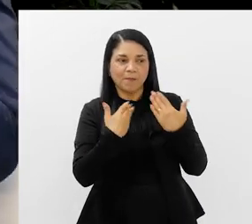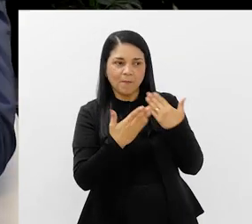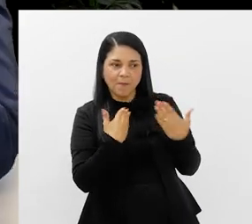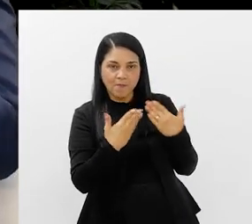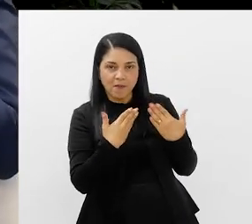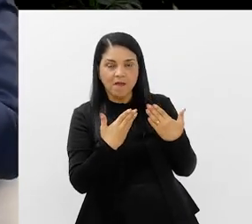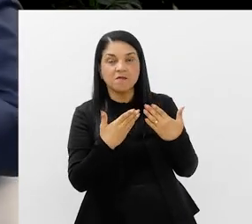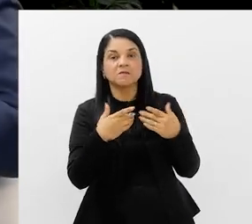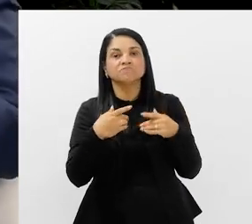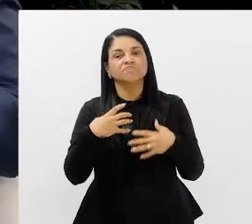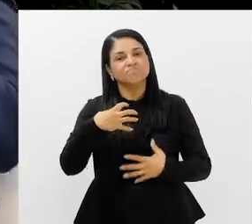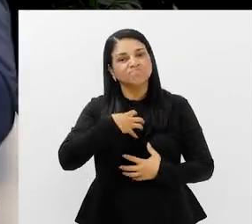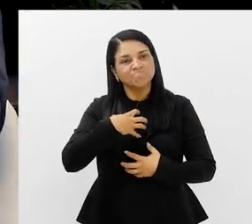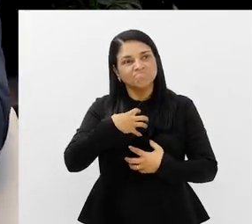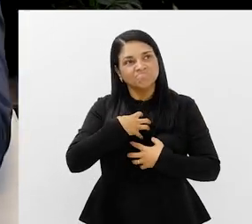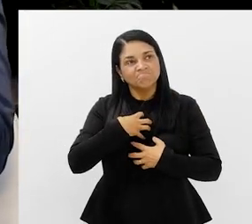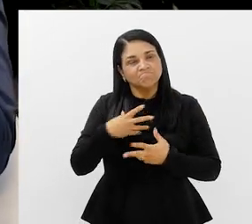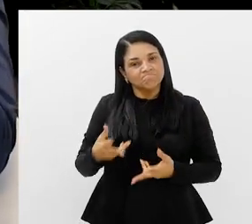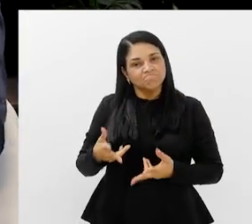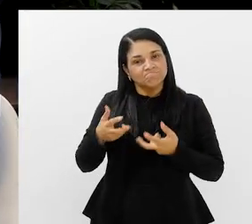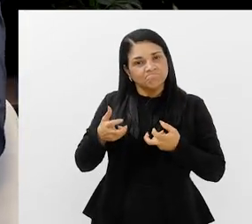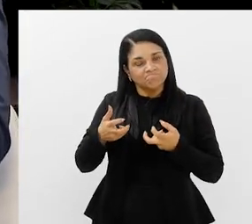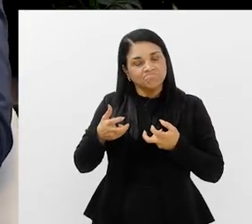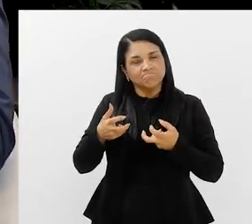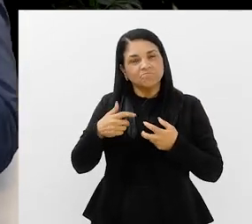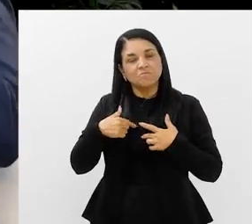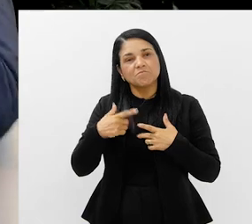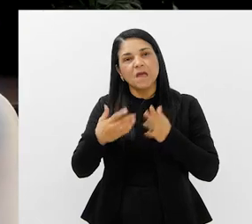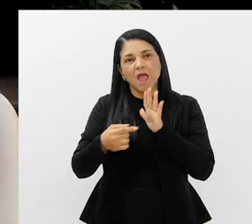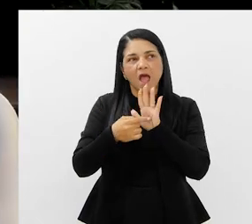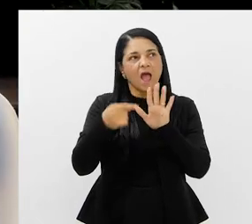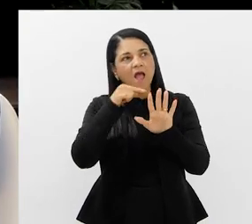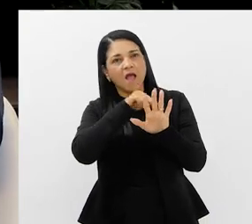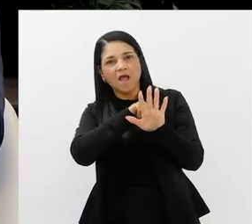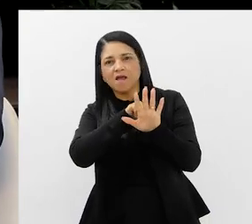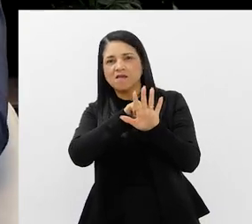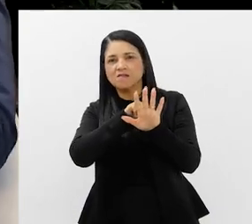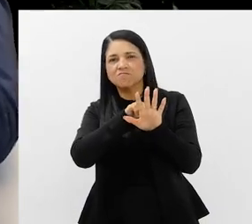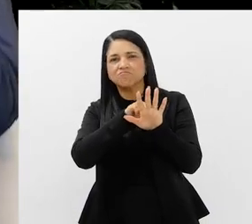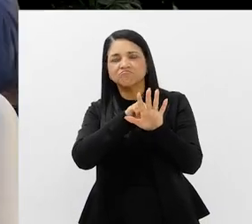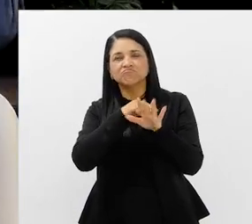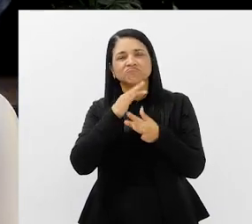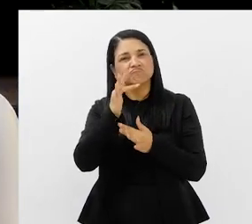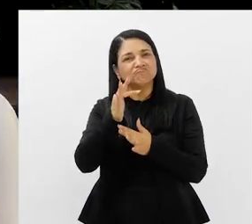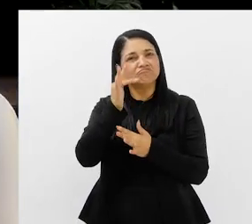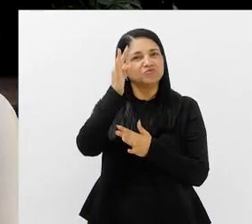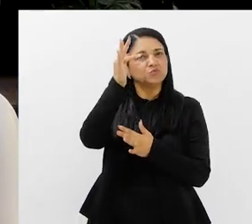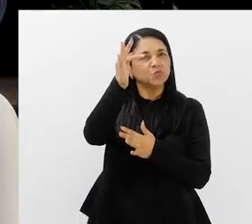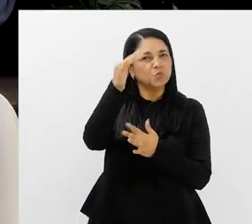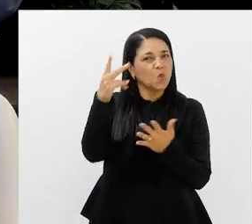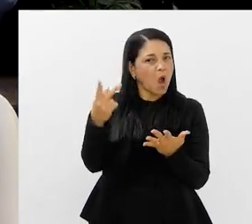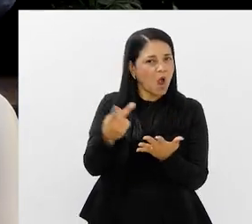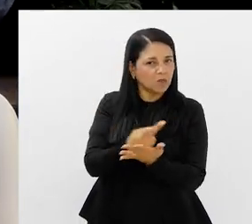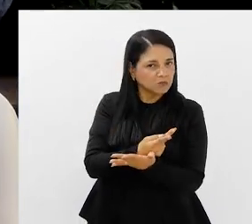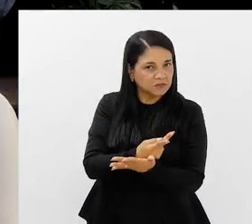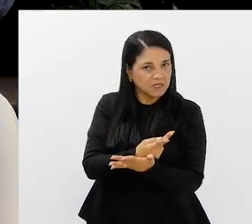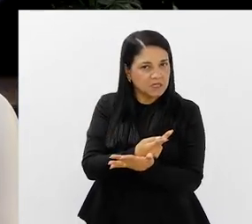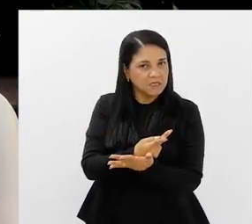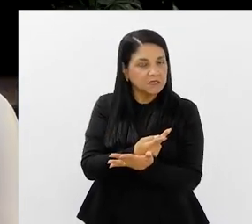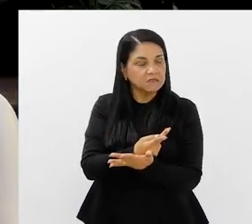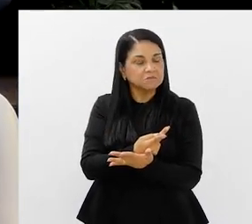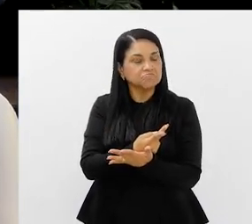do programa começar, a sensação que nós temos é que é algo abstrato ou que está numa realidade tão,